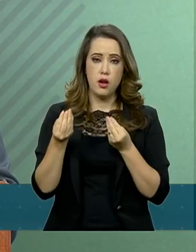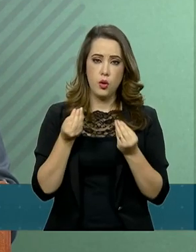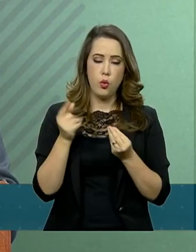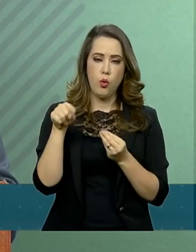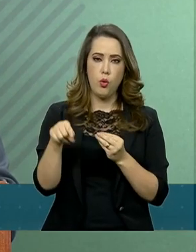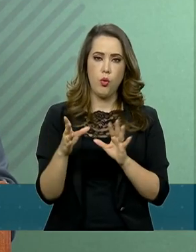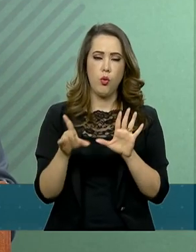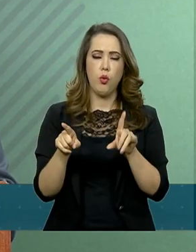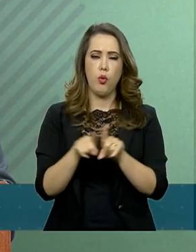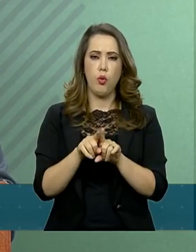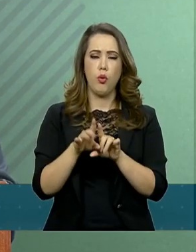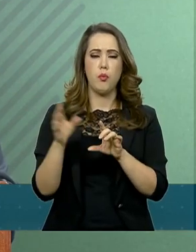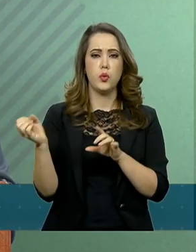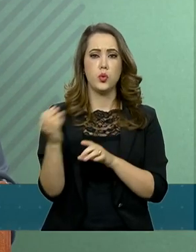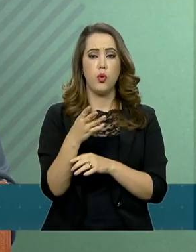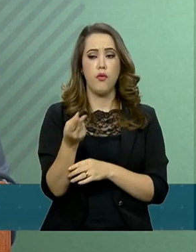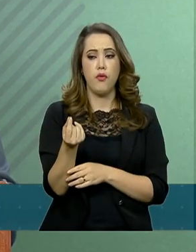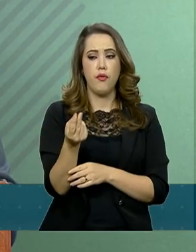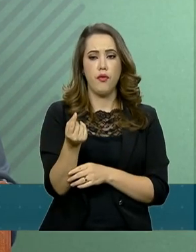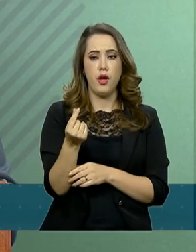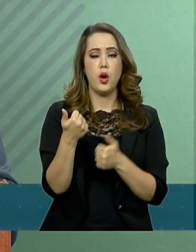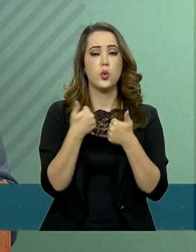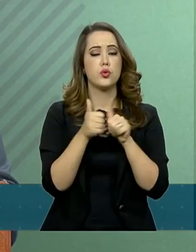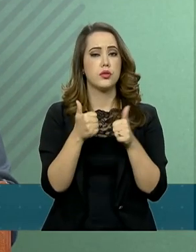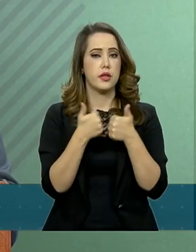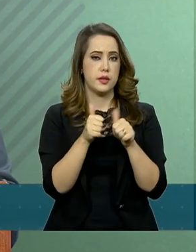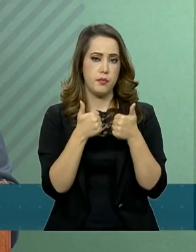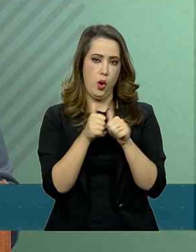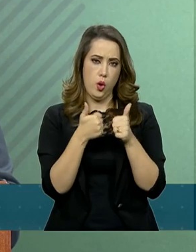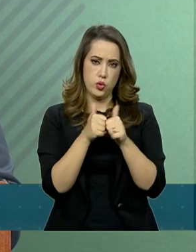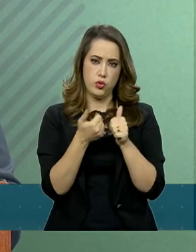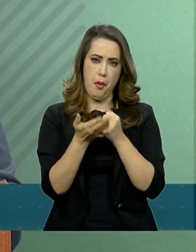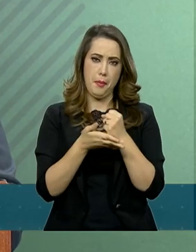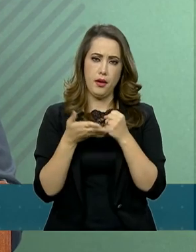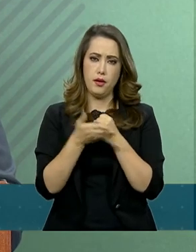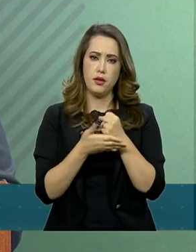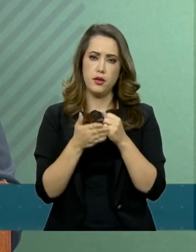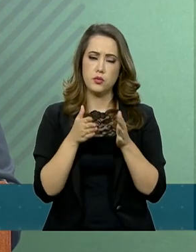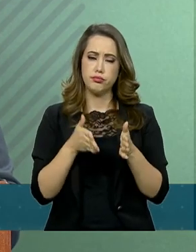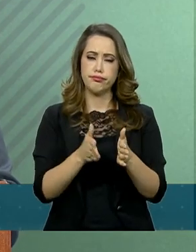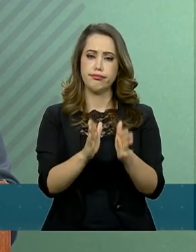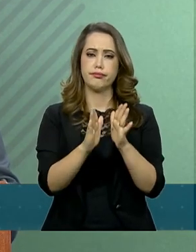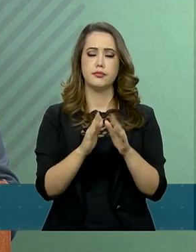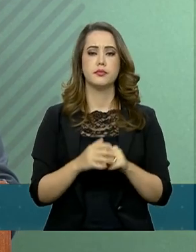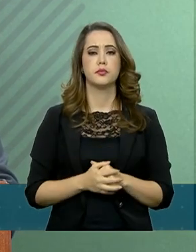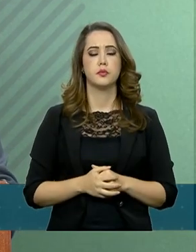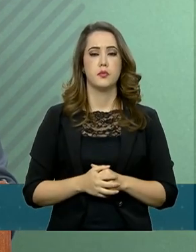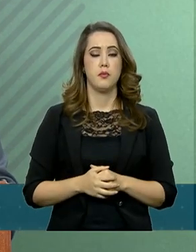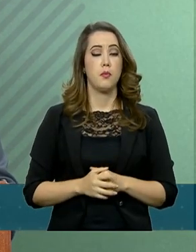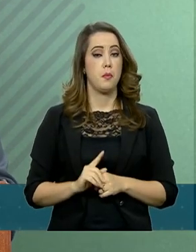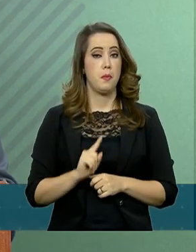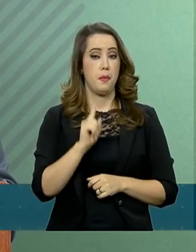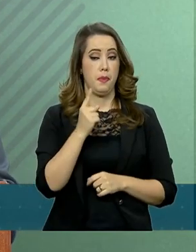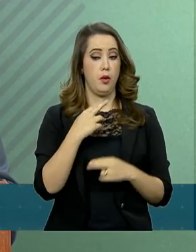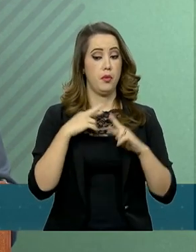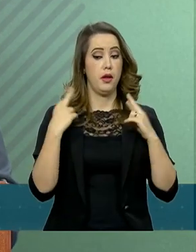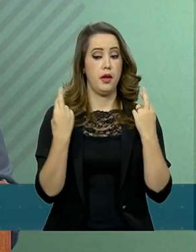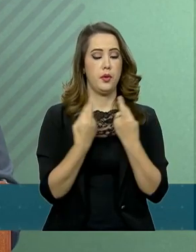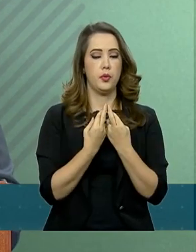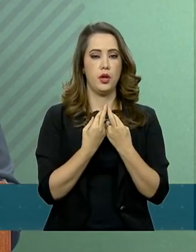que institui o novo piso mínimo para o frete no transporte rodoviário de cargas uma audiência